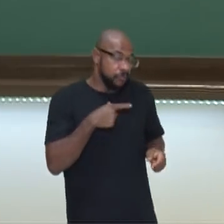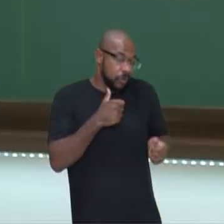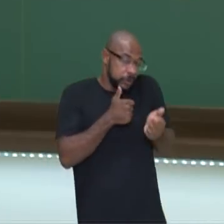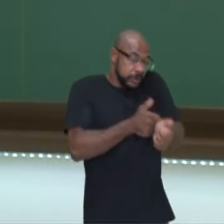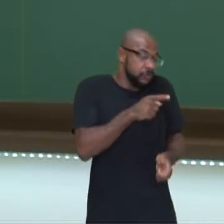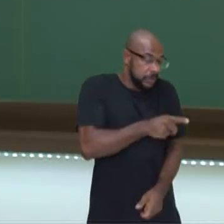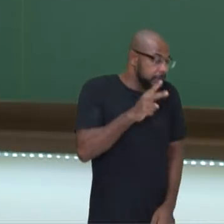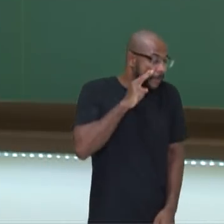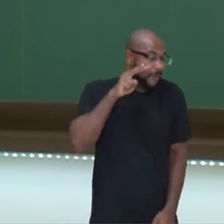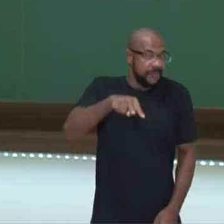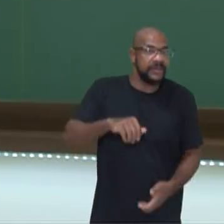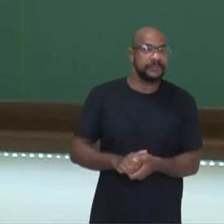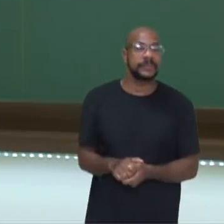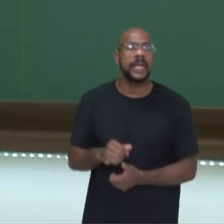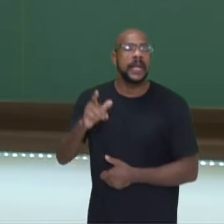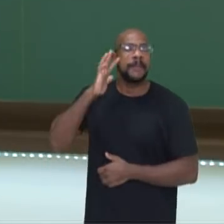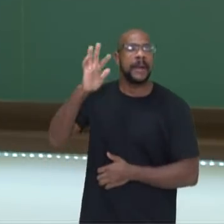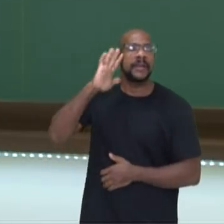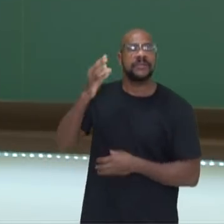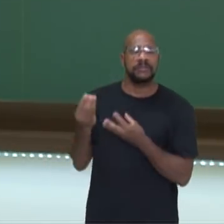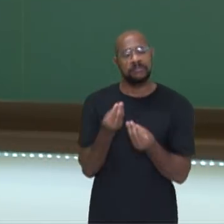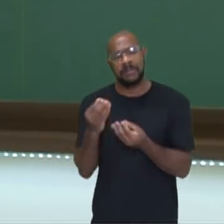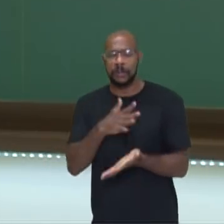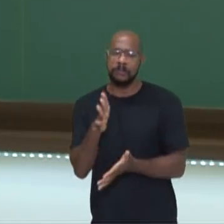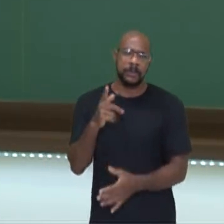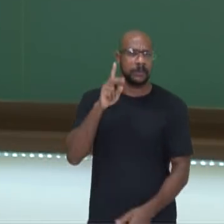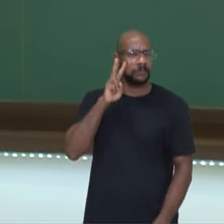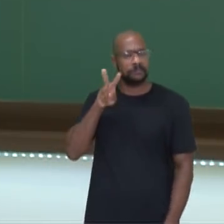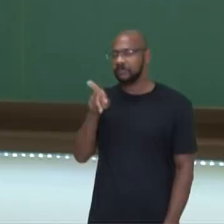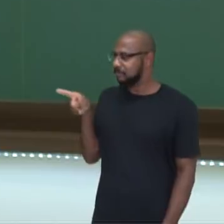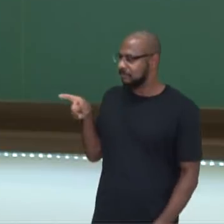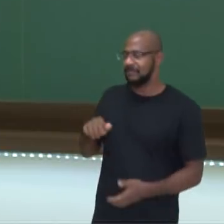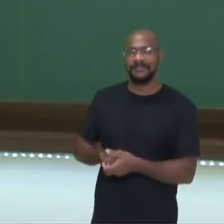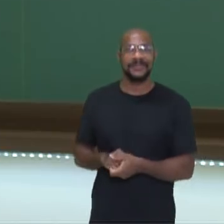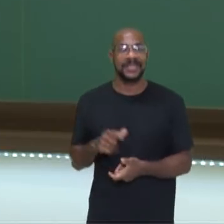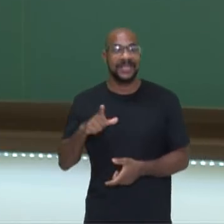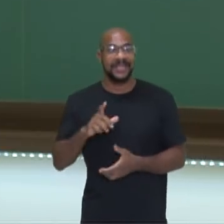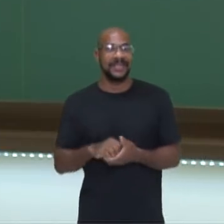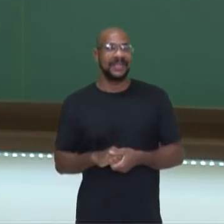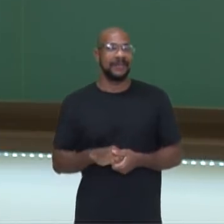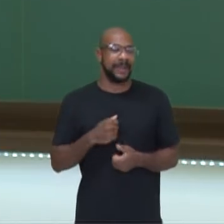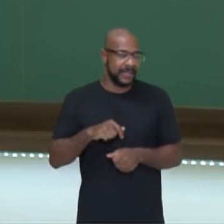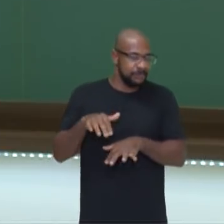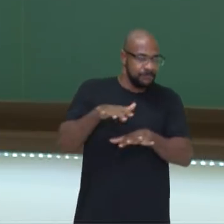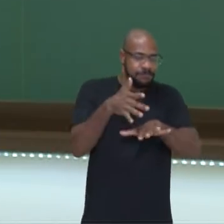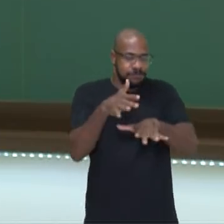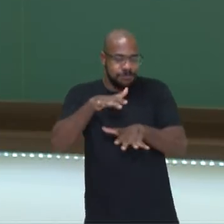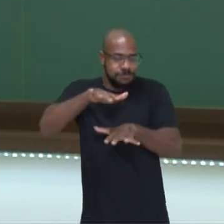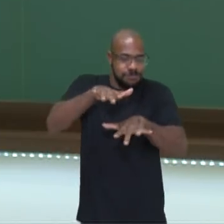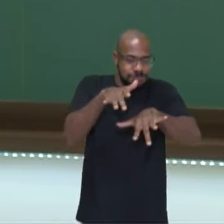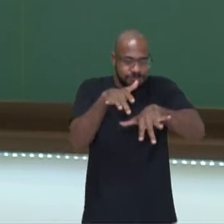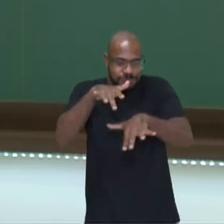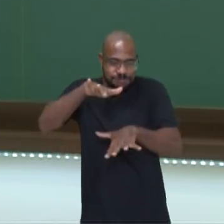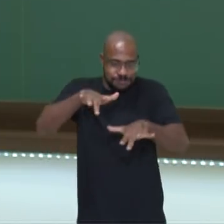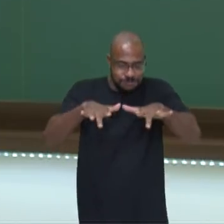Então imagine essa situação, seria mais ou menos isso, como se você fosse também uma marionete votando na eleição. Quem